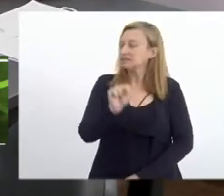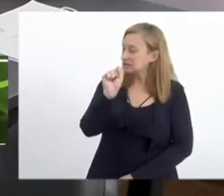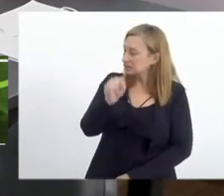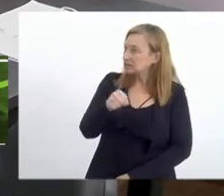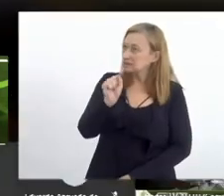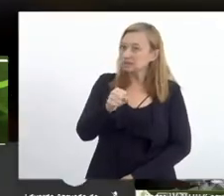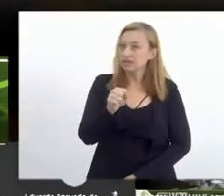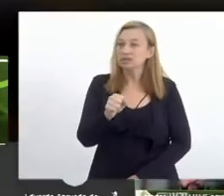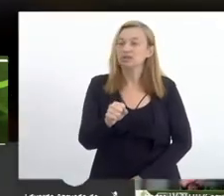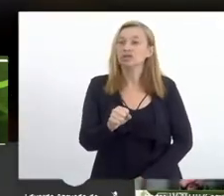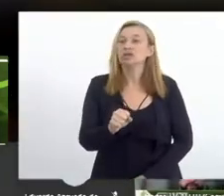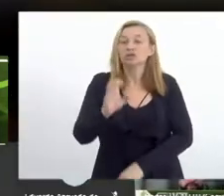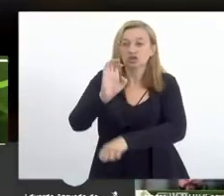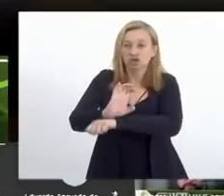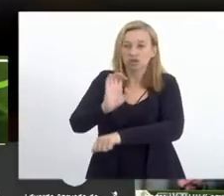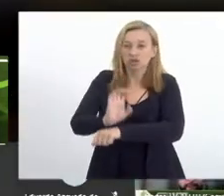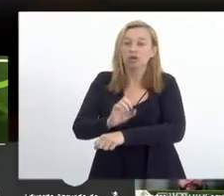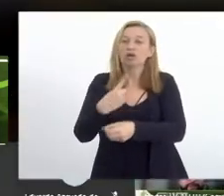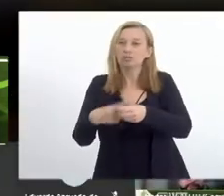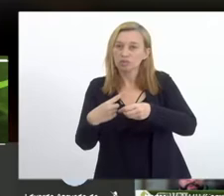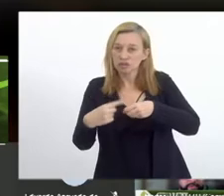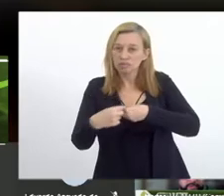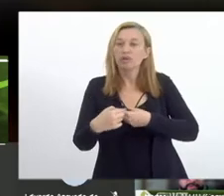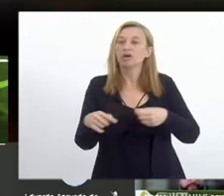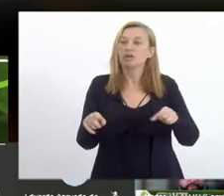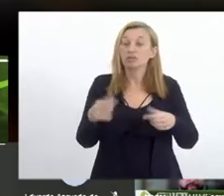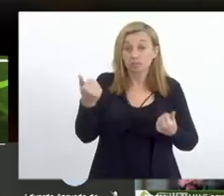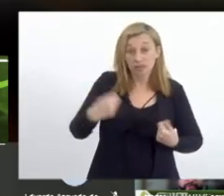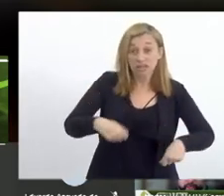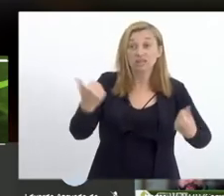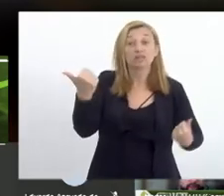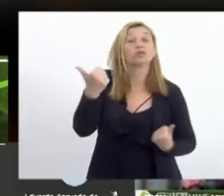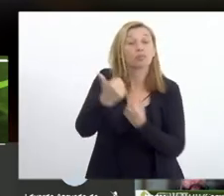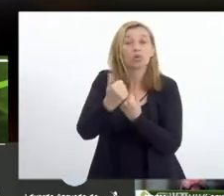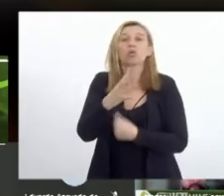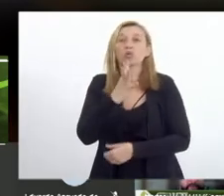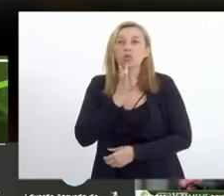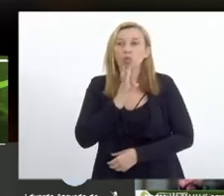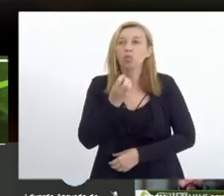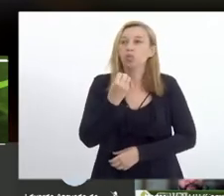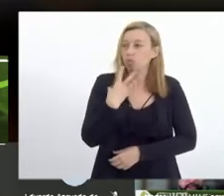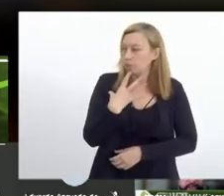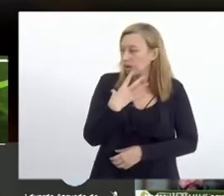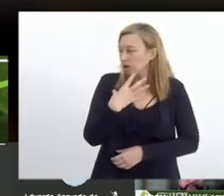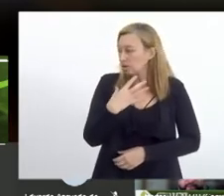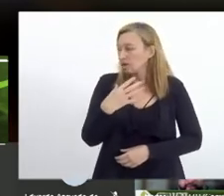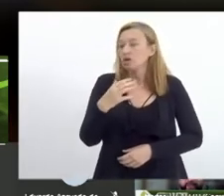Positivo, tanto no âmbito estadual quanto municipal. A gente precisa de apoio. Eu conheço bem também